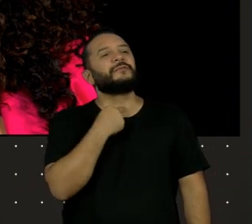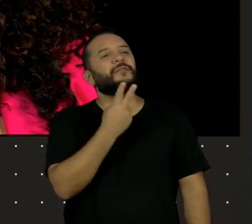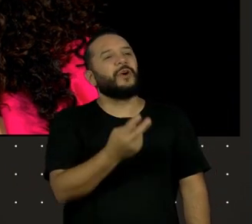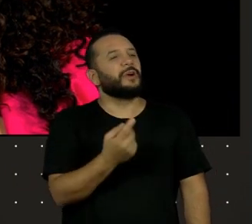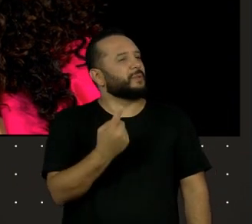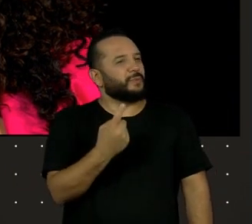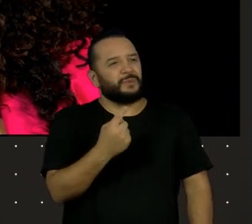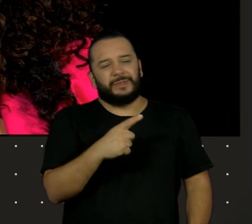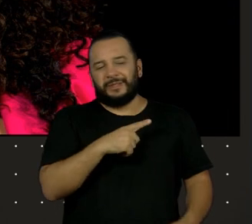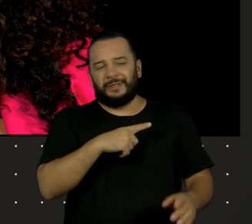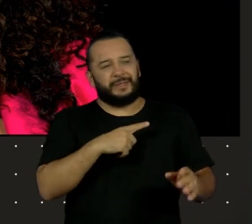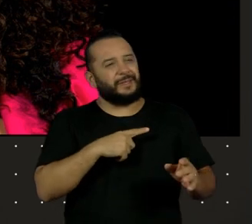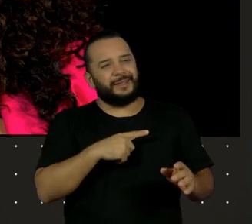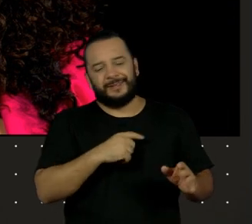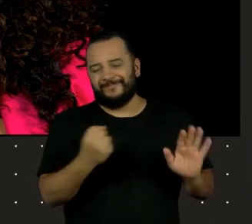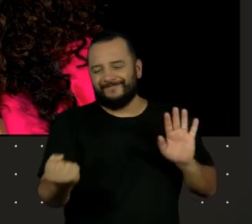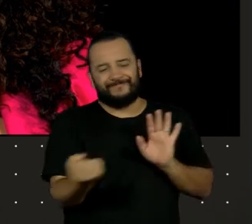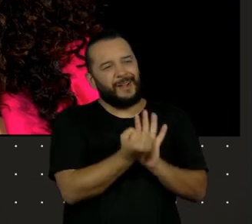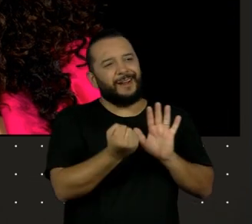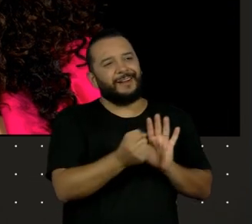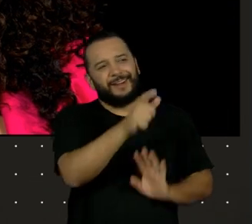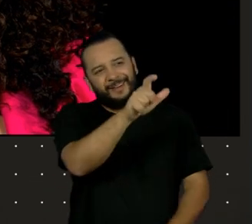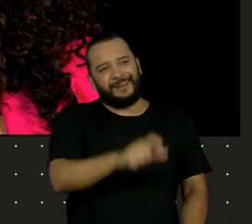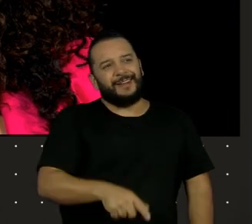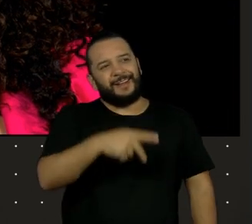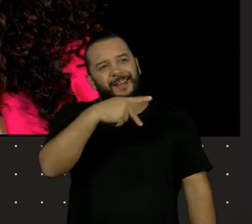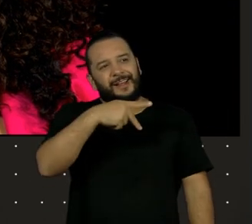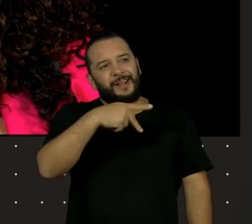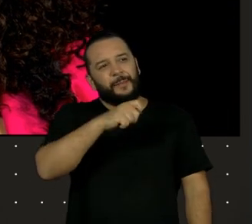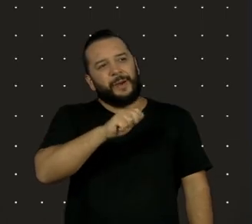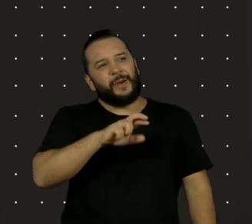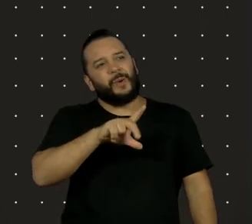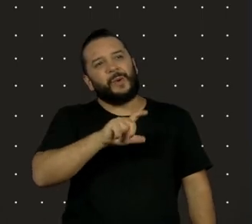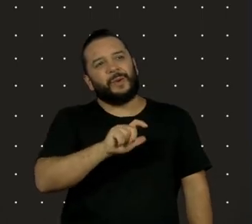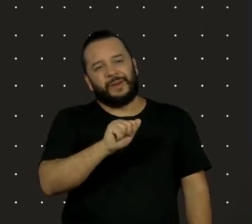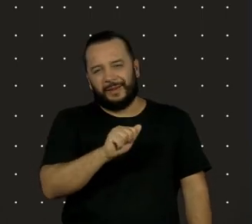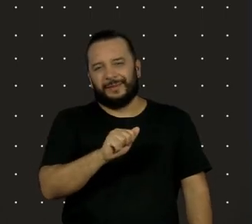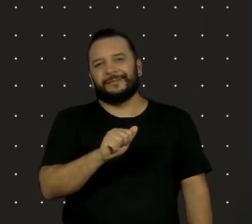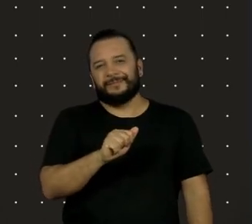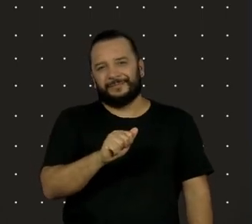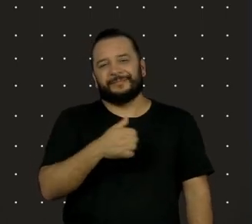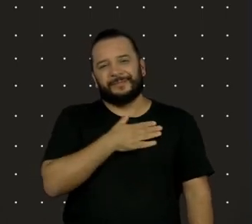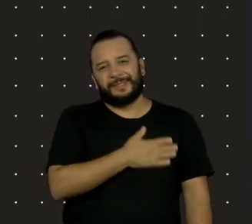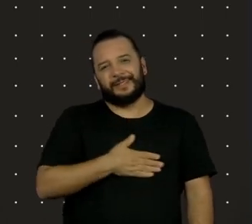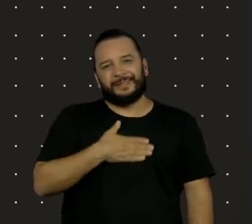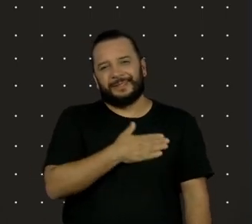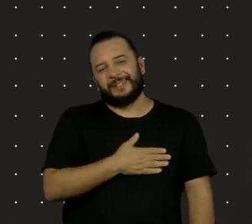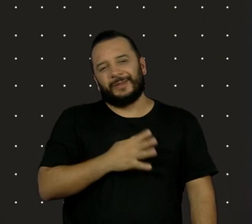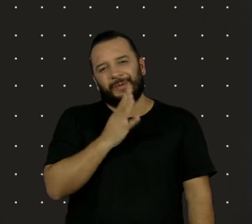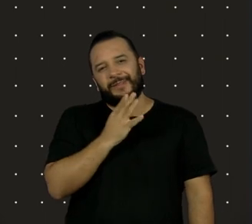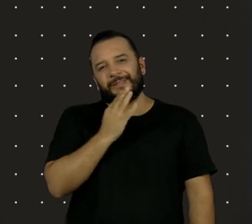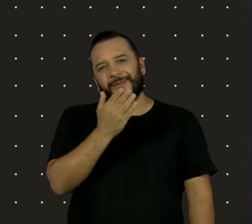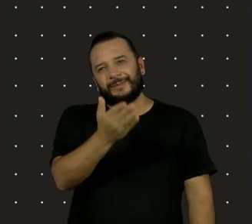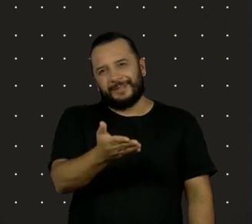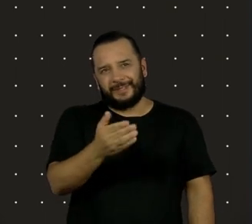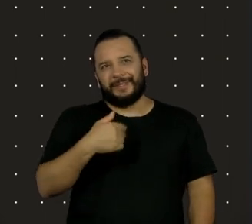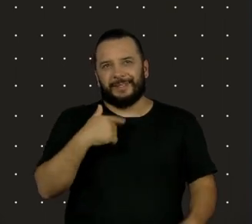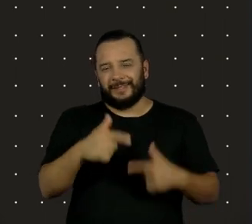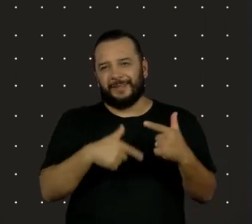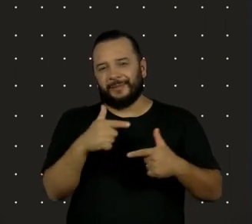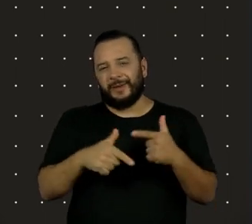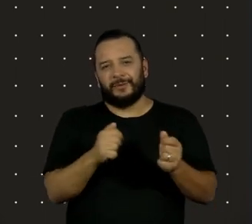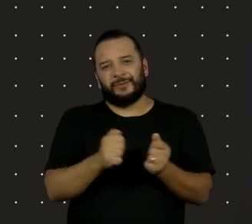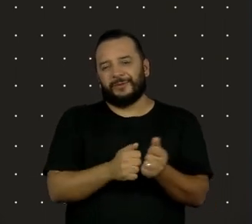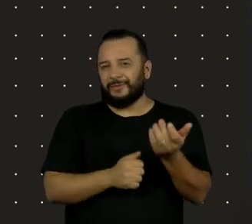não tem como você não ouvir a Paula e já saber é a Paula Lima Então Paulinha super prazer em te conhecer e ter feito tantos trabalhos